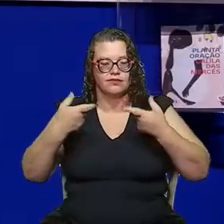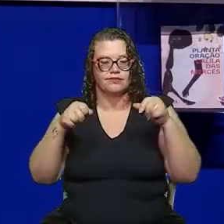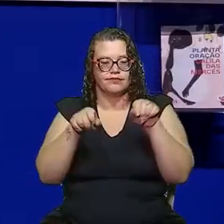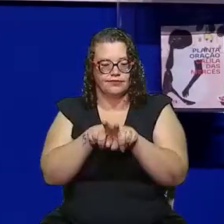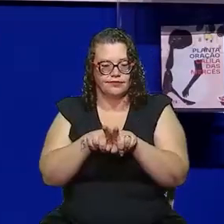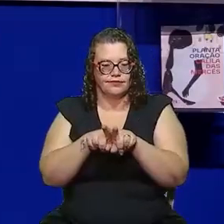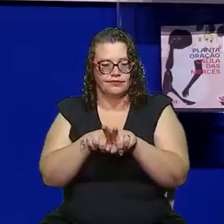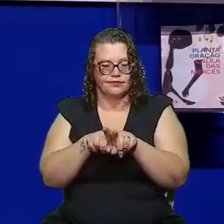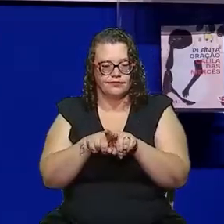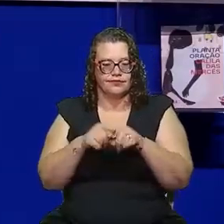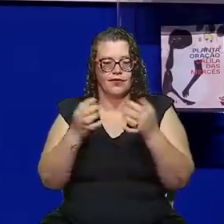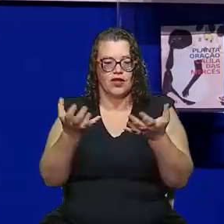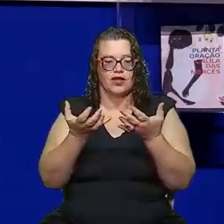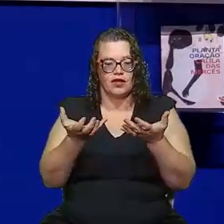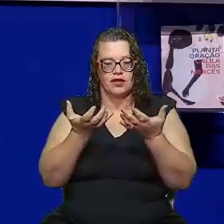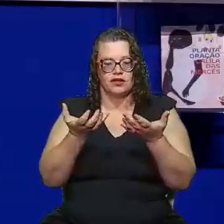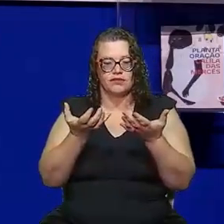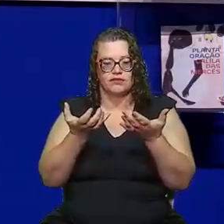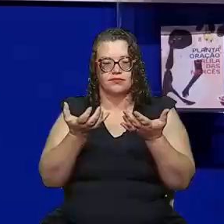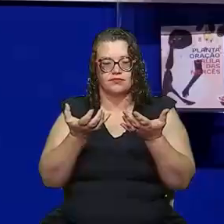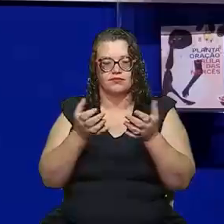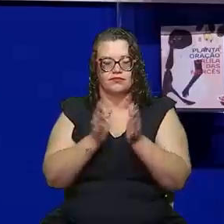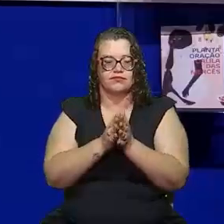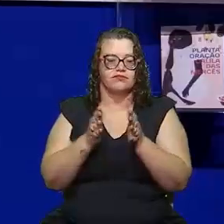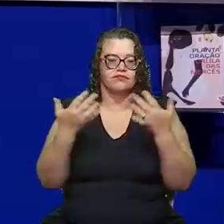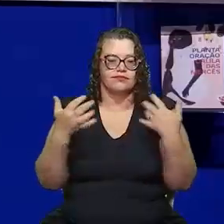eu já quero ler.